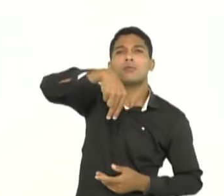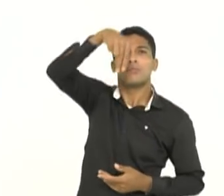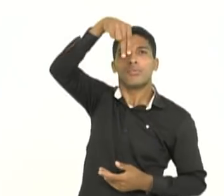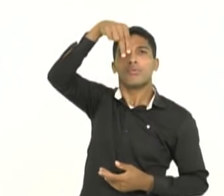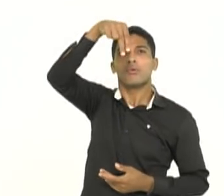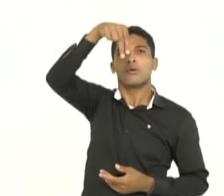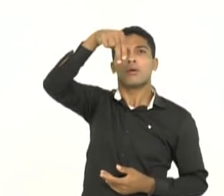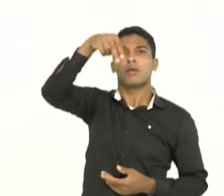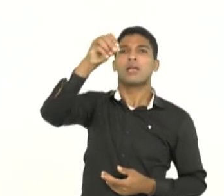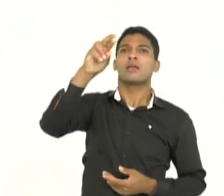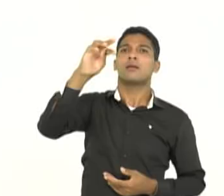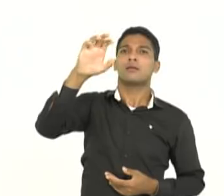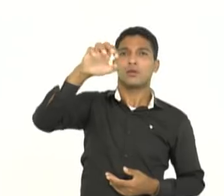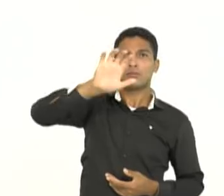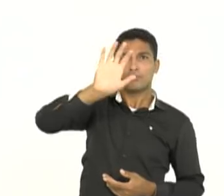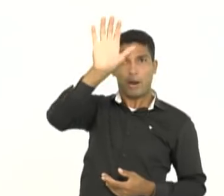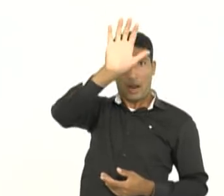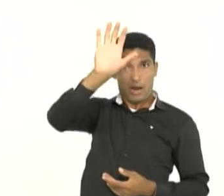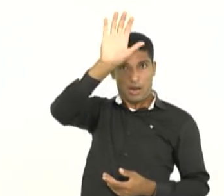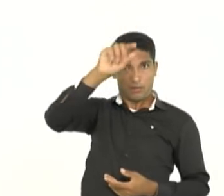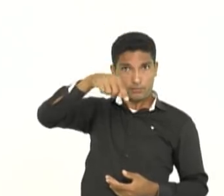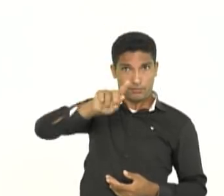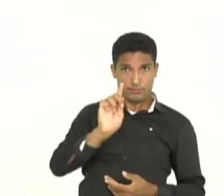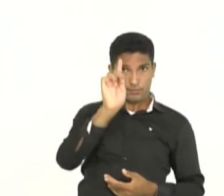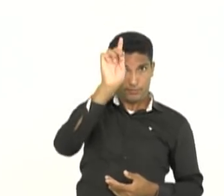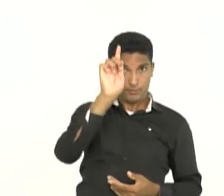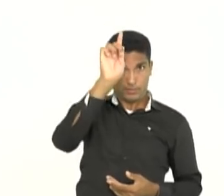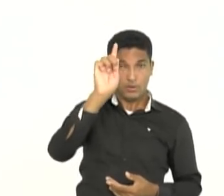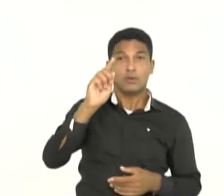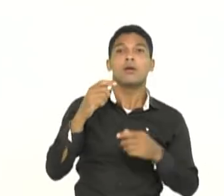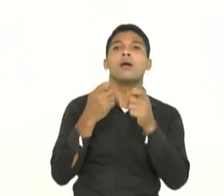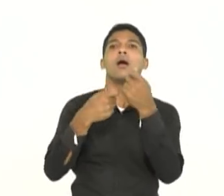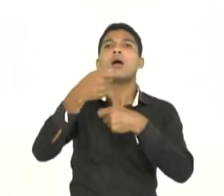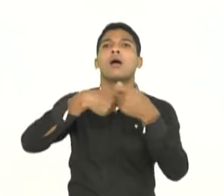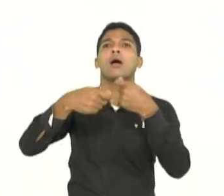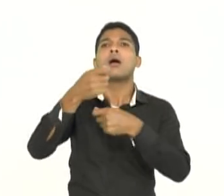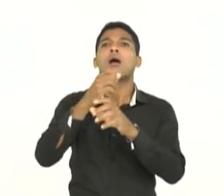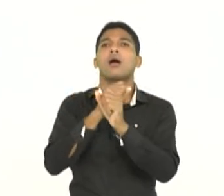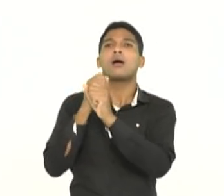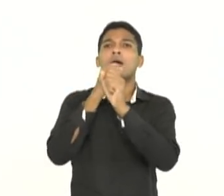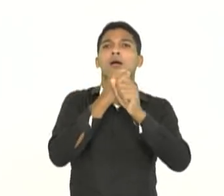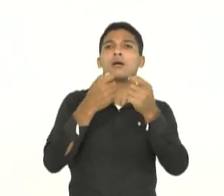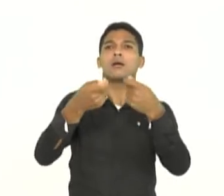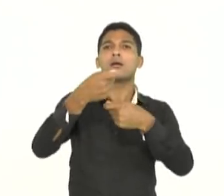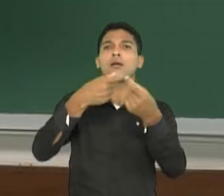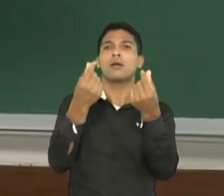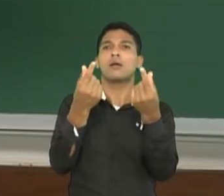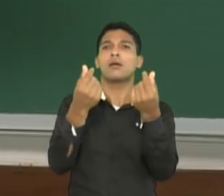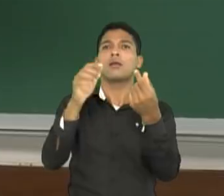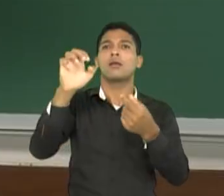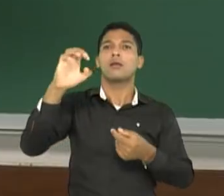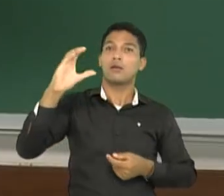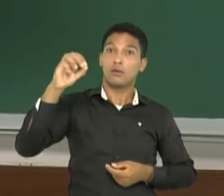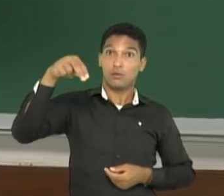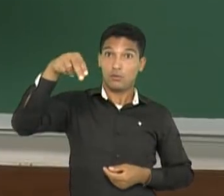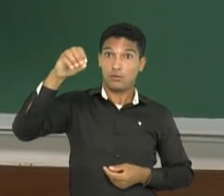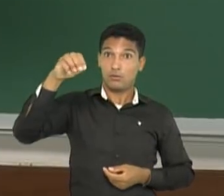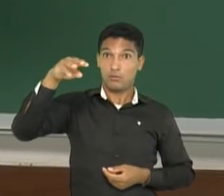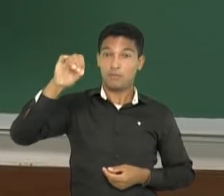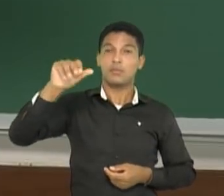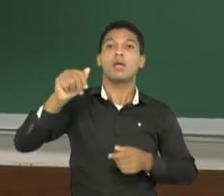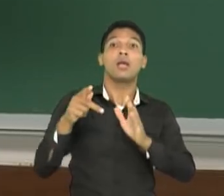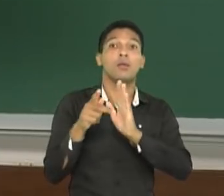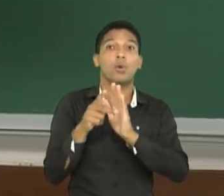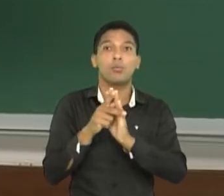norte. Então, o que a gente vai ter na região norte? A economia é baseada no setor primário. Então,